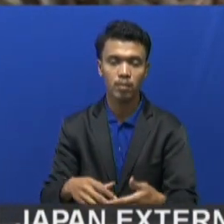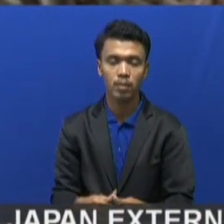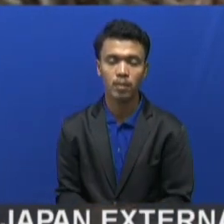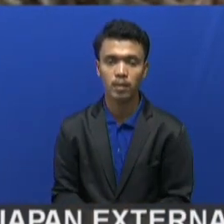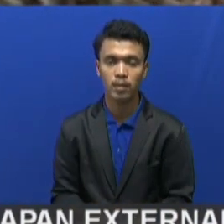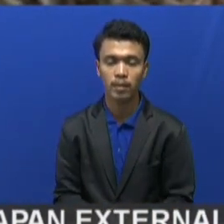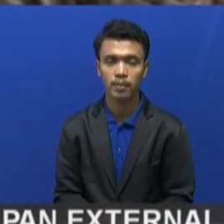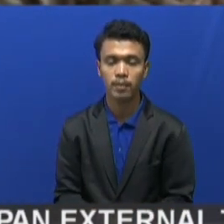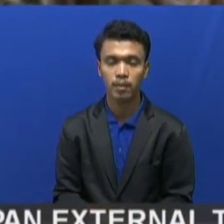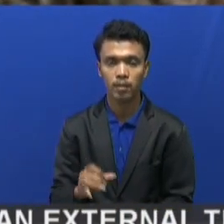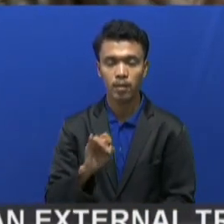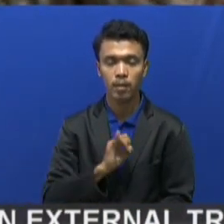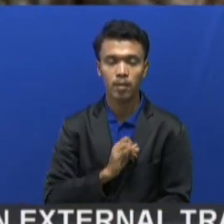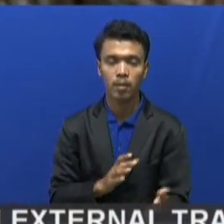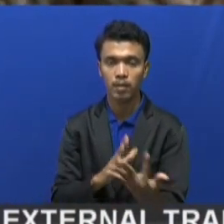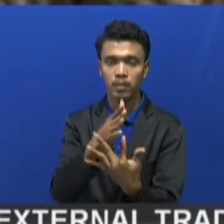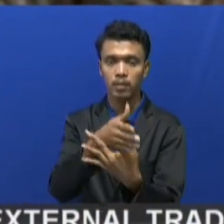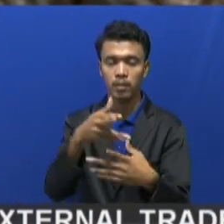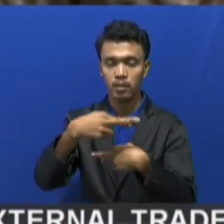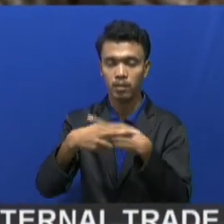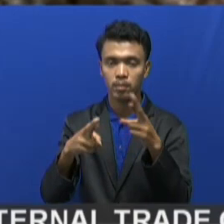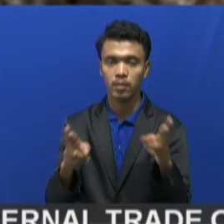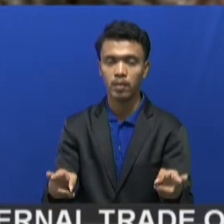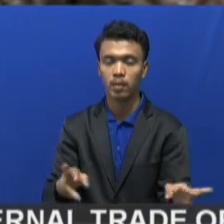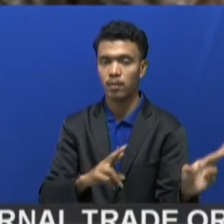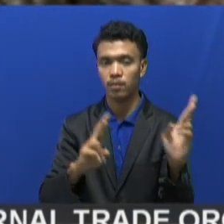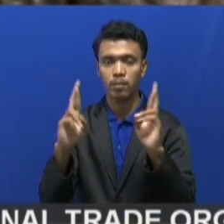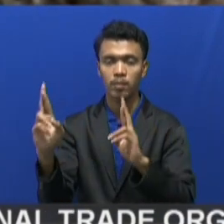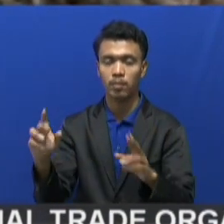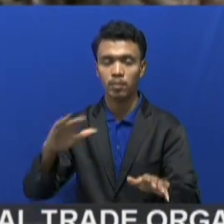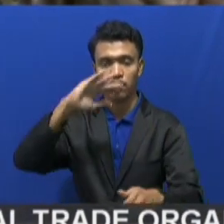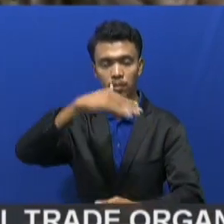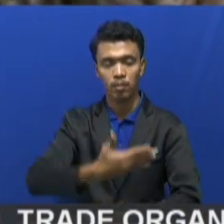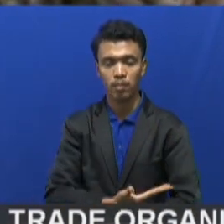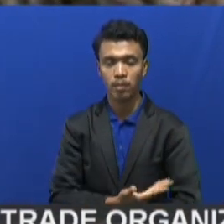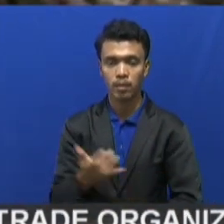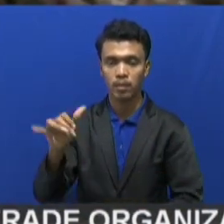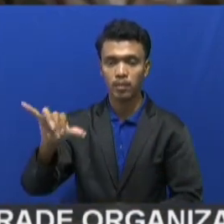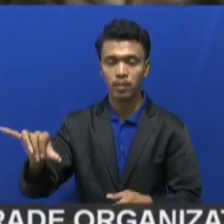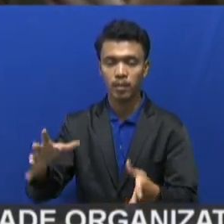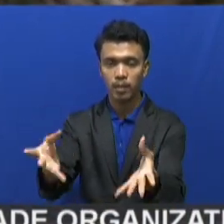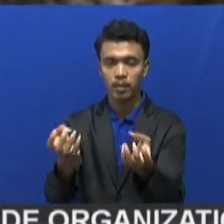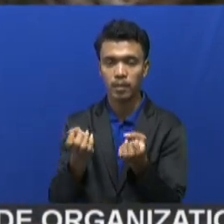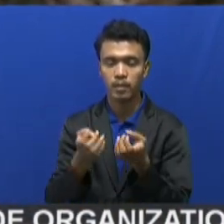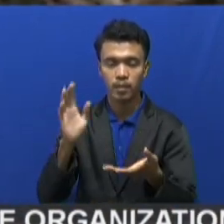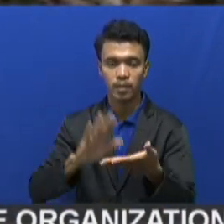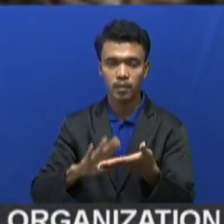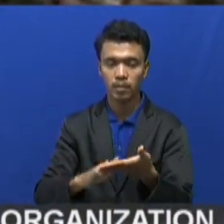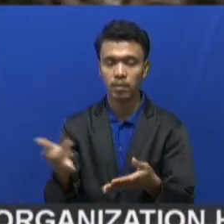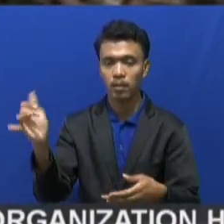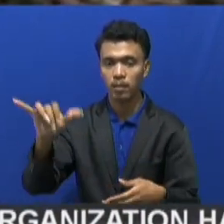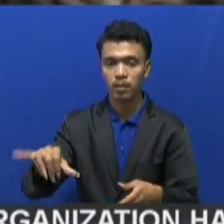Sira, hoje eu estou na sala Lara. Mas pronto, e tenho uma boa vontade de ir à escola. Então, eu espero que seja mais visita